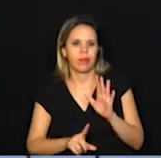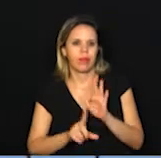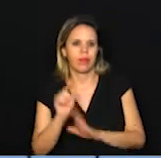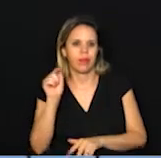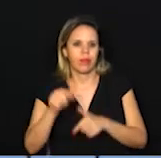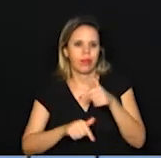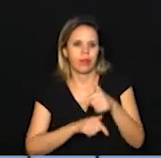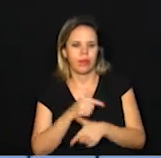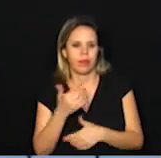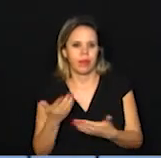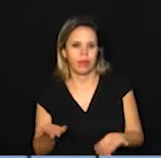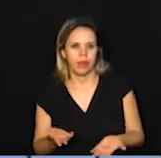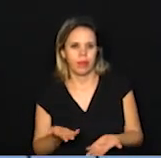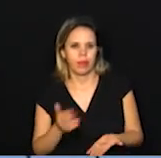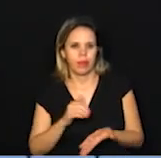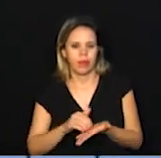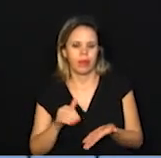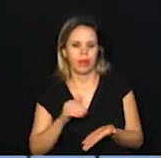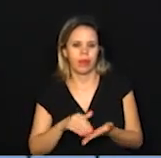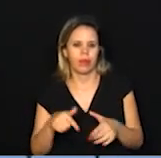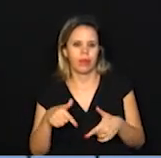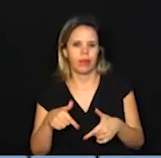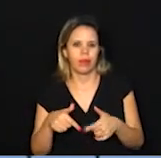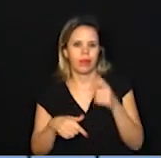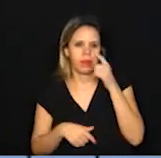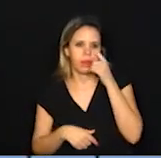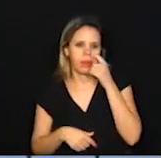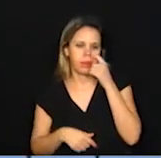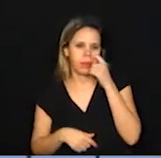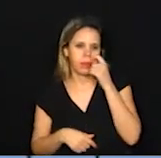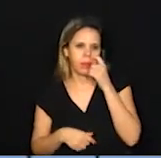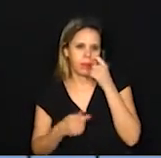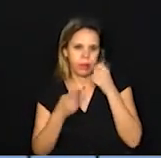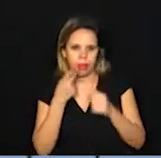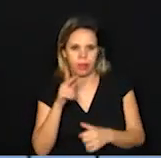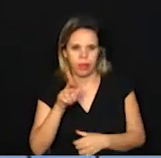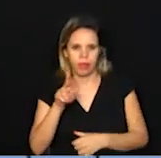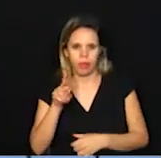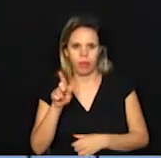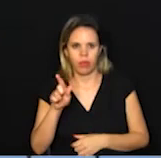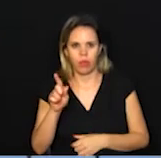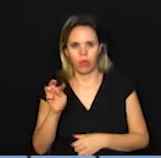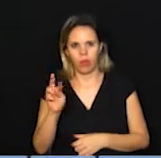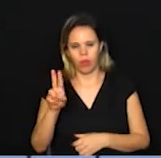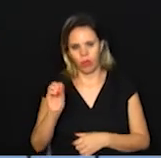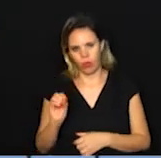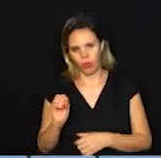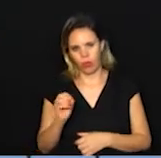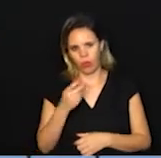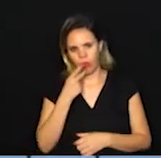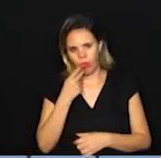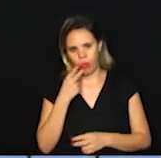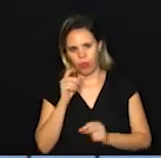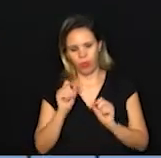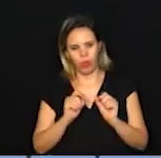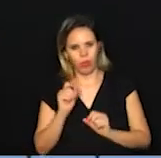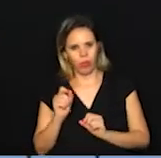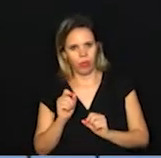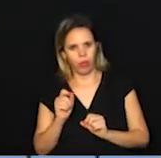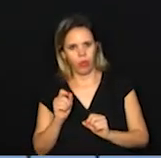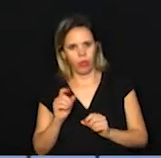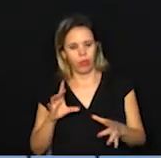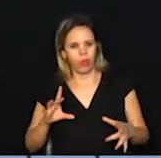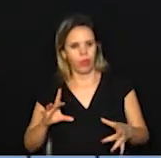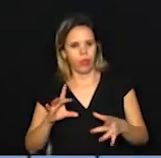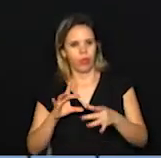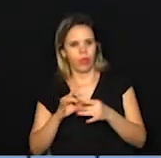e trabalho ali. O secretário de Trabalho e Renda, chamado Gustavo de Tella, falou justamente de uma